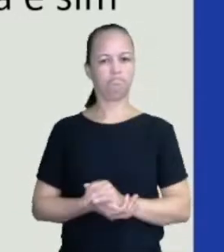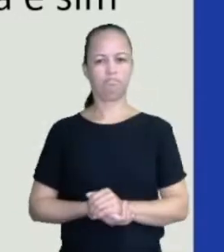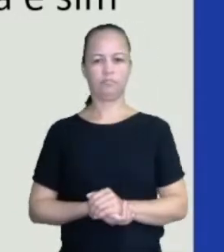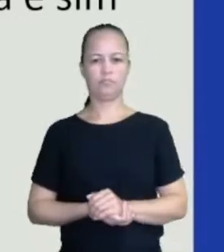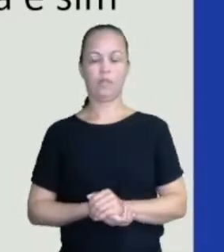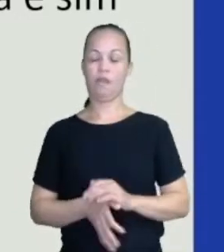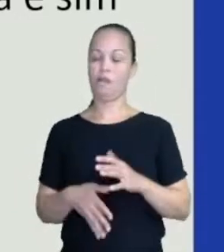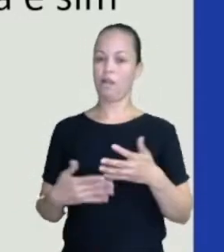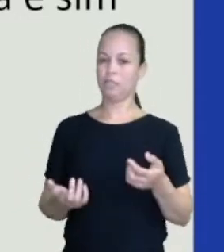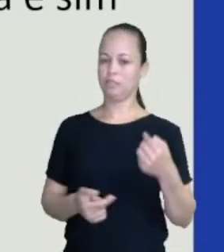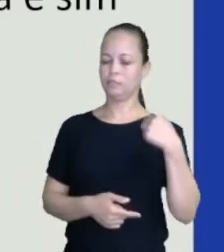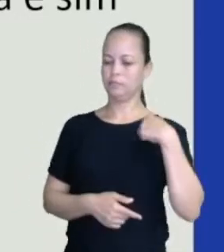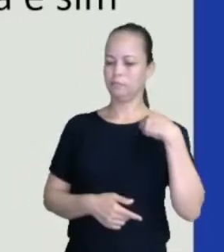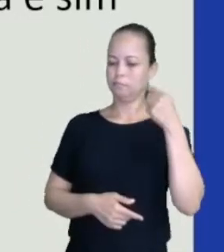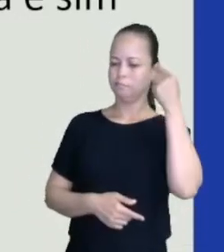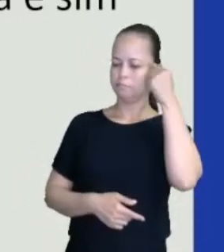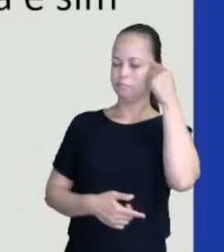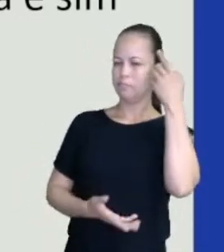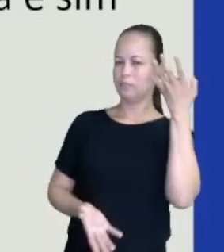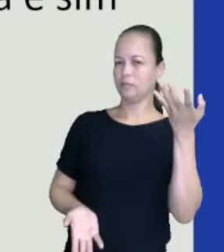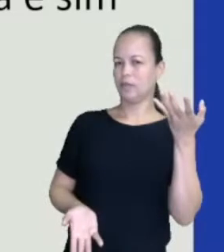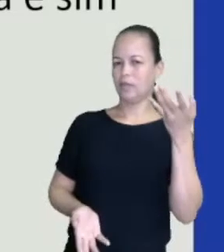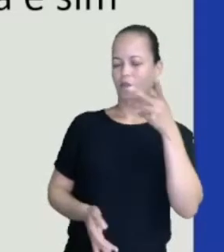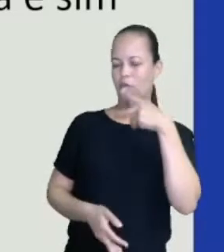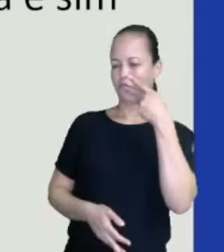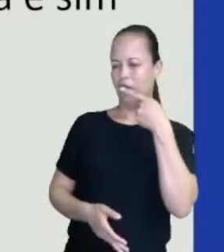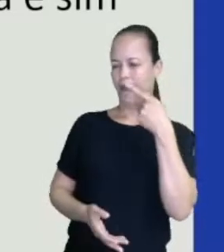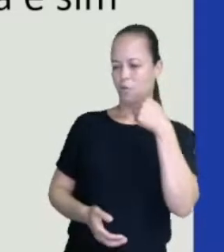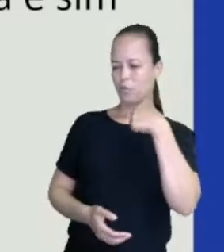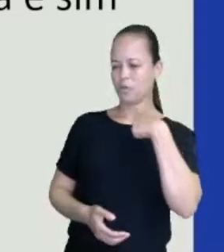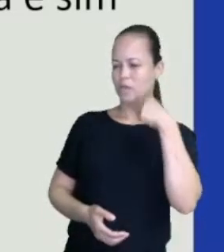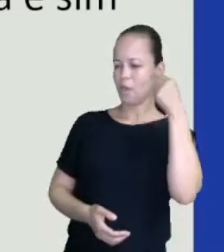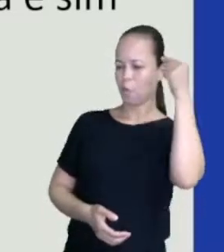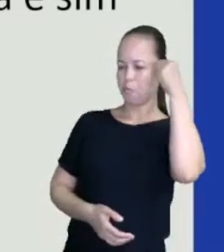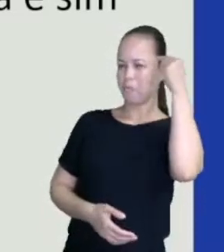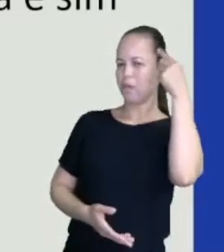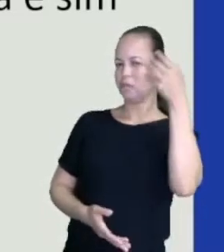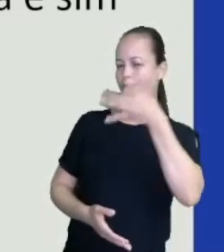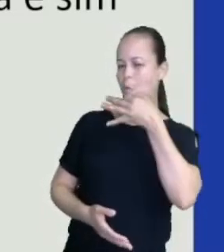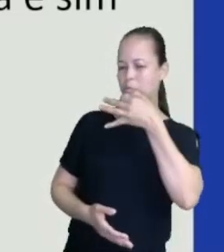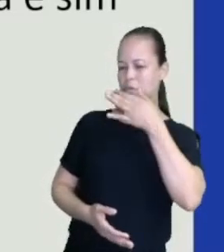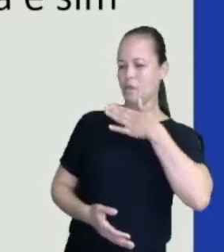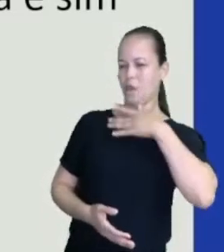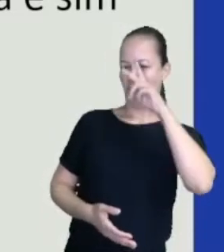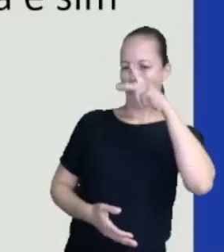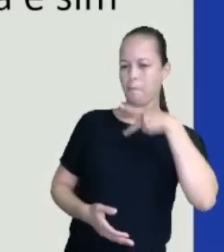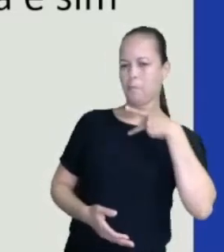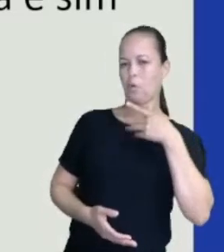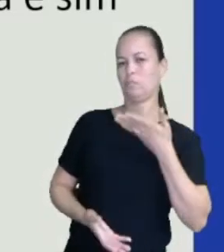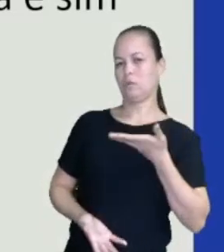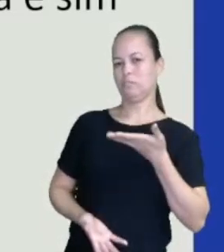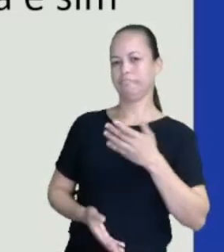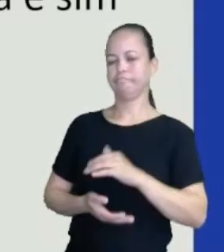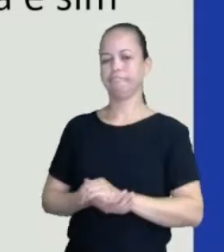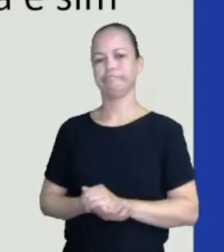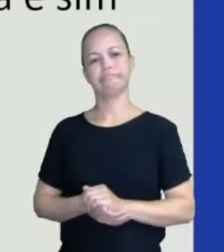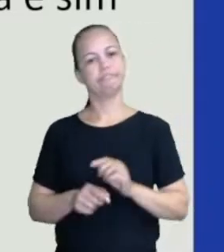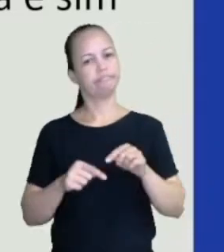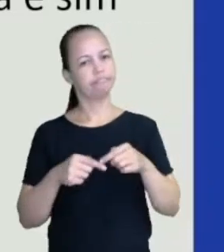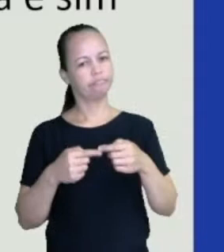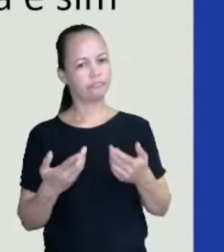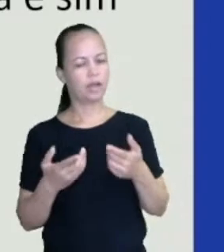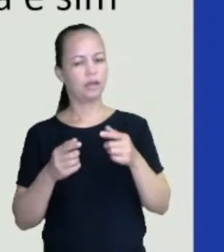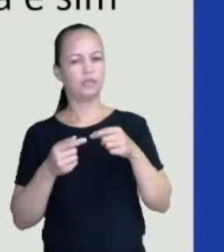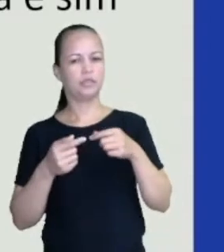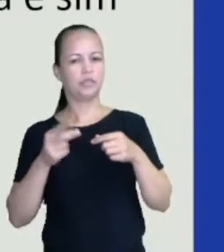eu pensei, eu falo. É o que eu penso, a minha opinião. Mas a gente deve